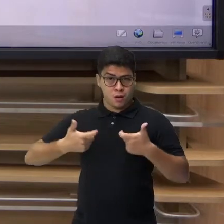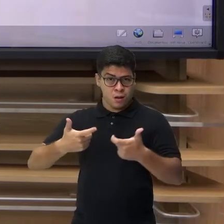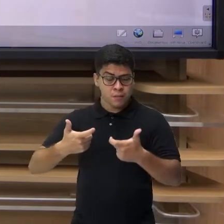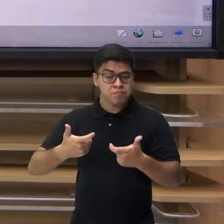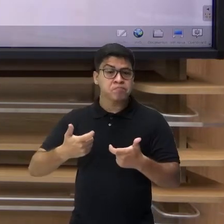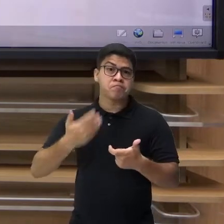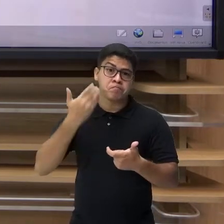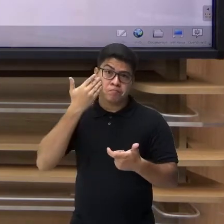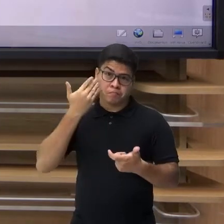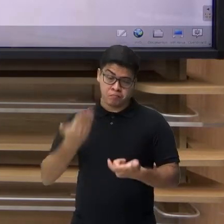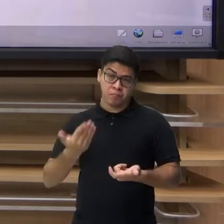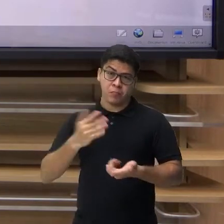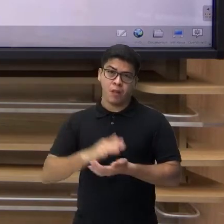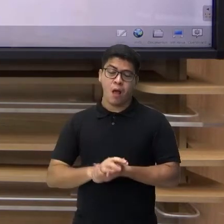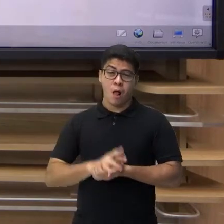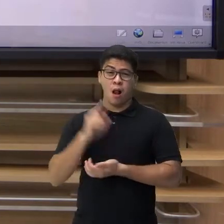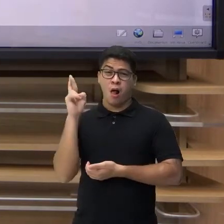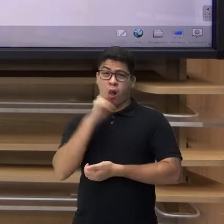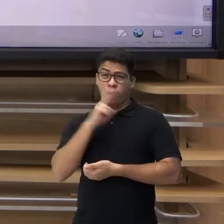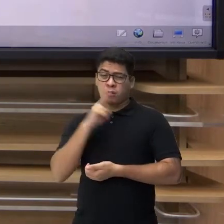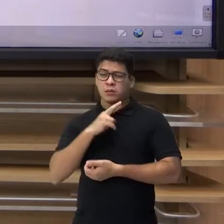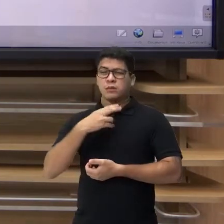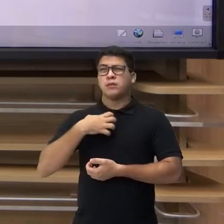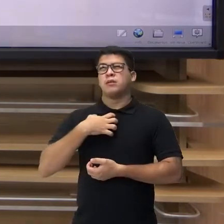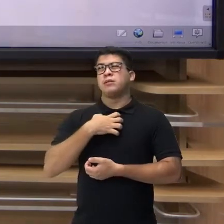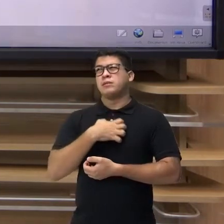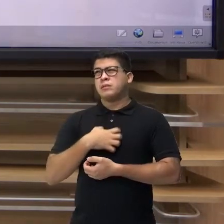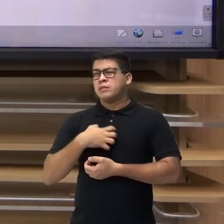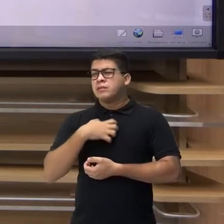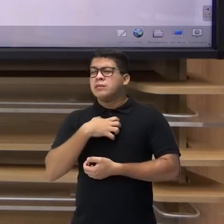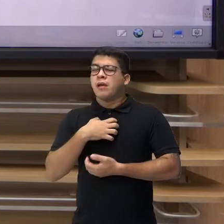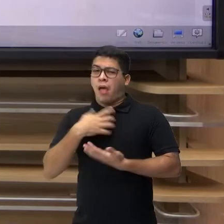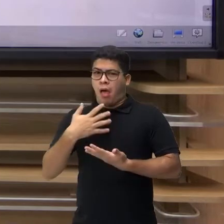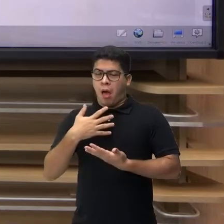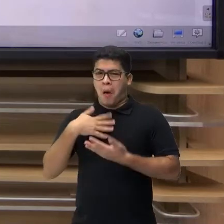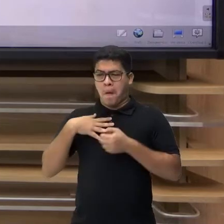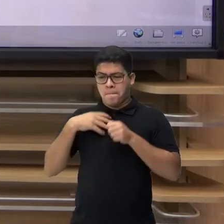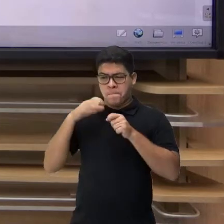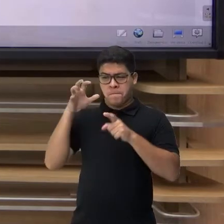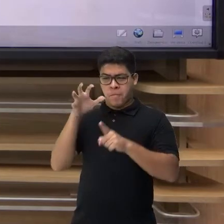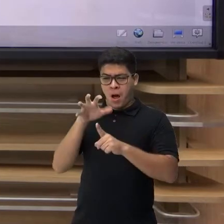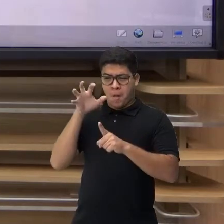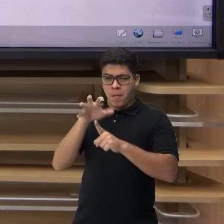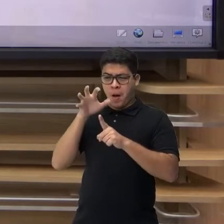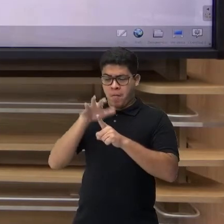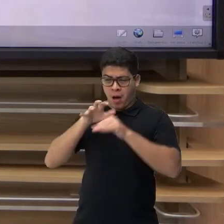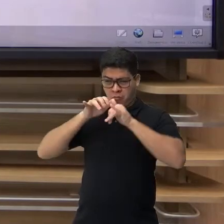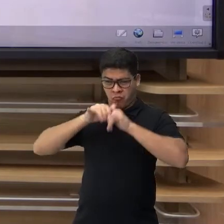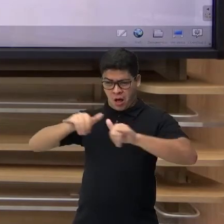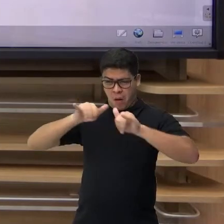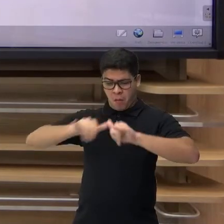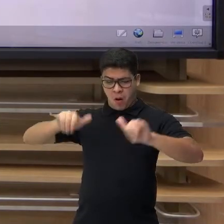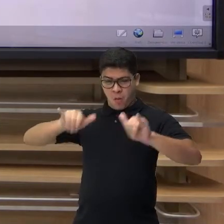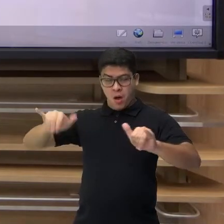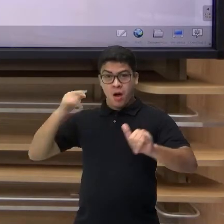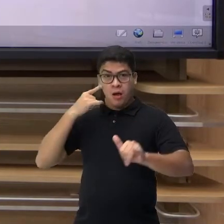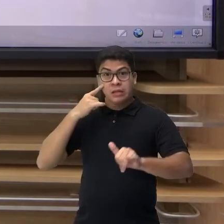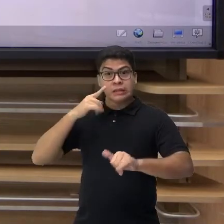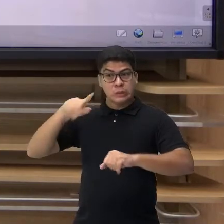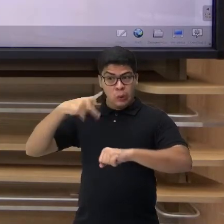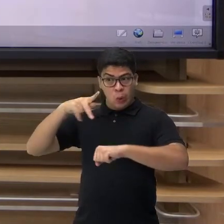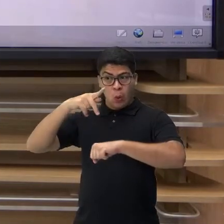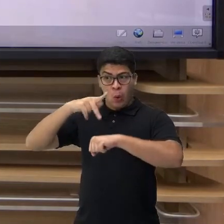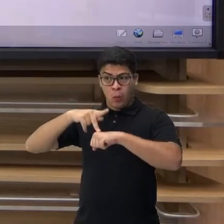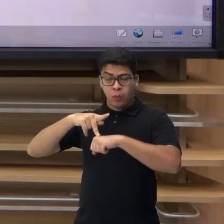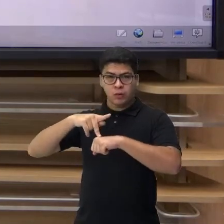né? Que a Rússia, ela alimentava o pan-eslavismo, aquela ideia de que as nações que têm